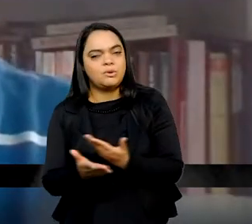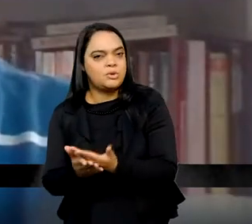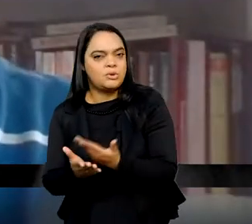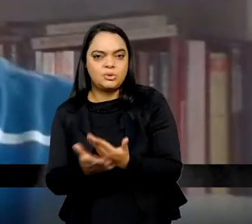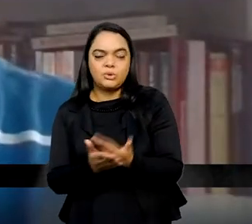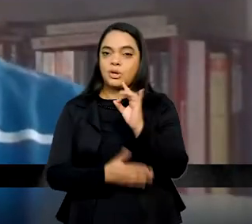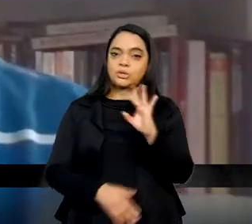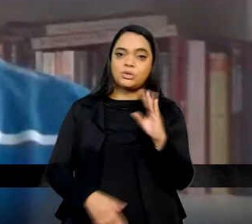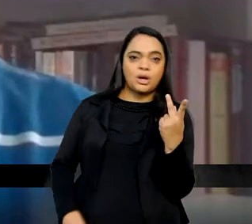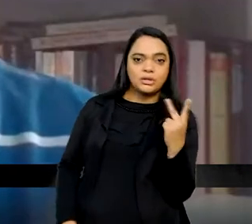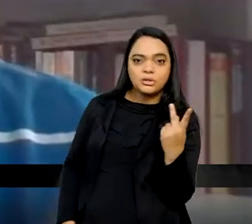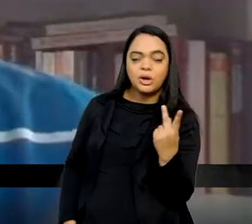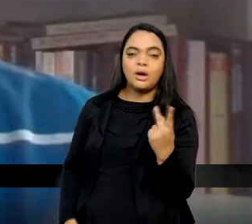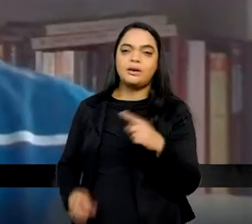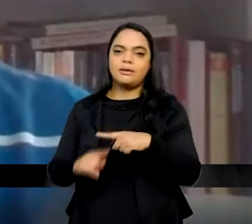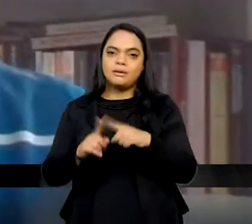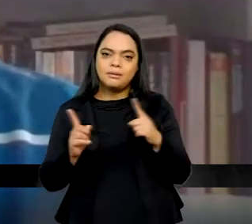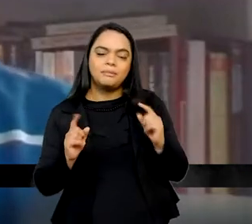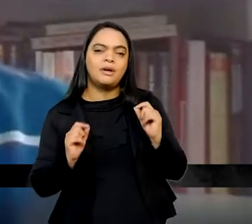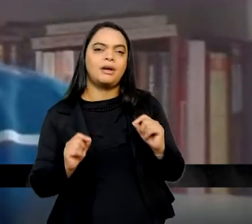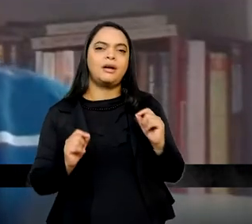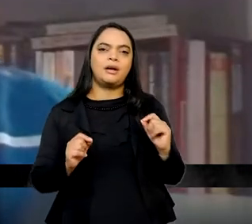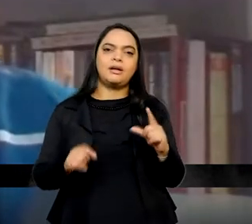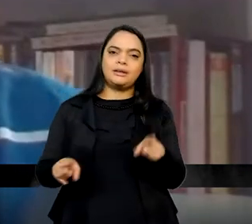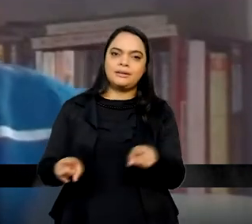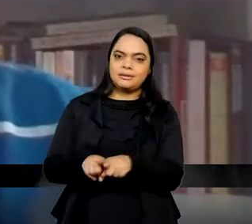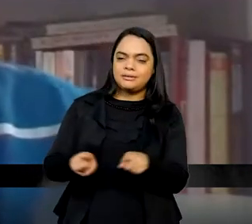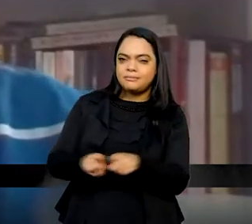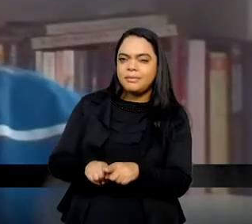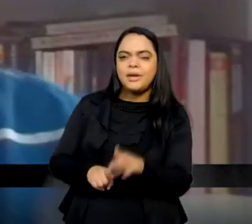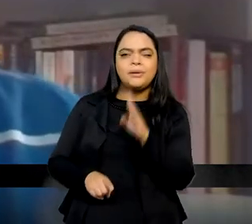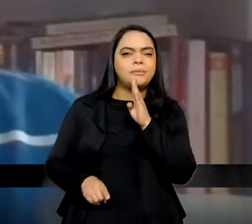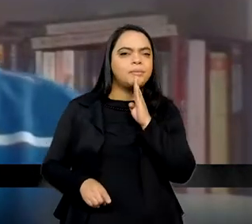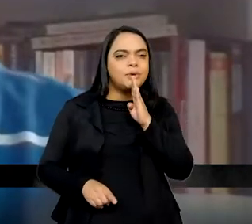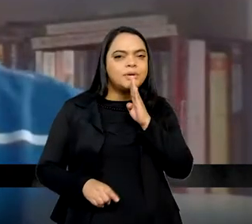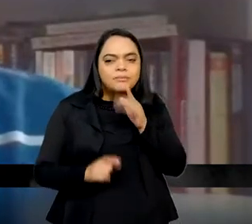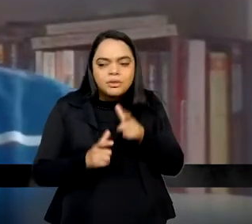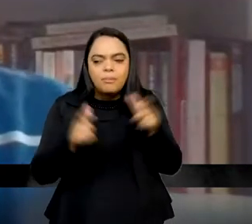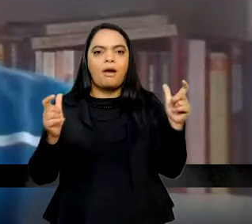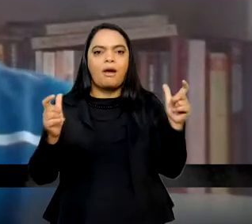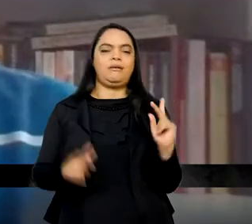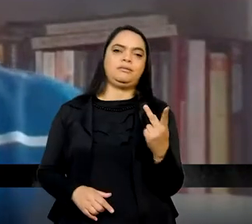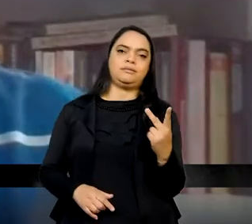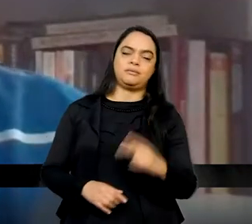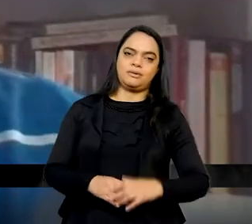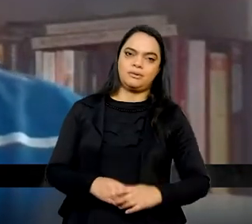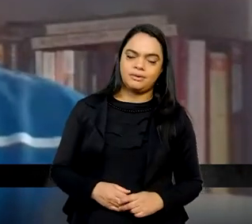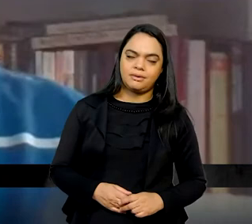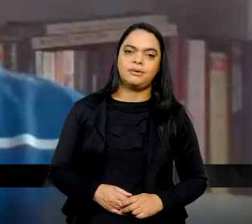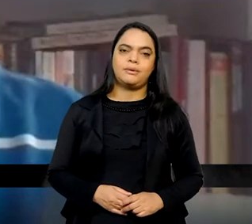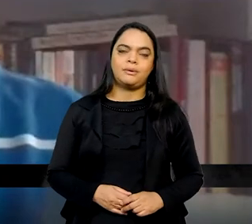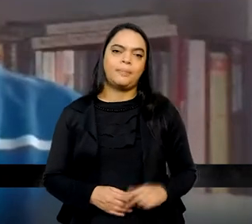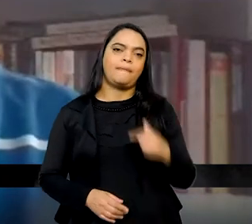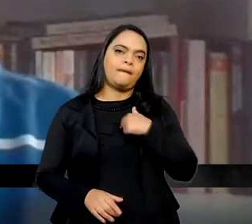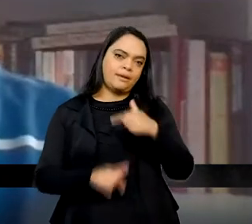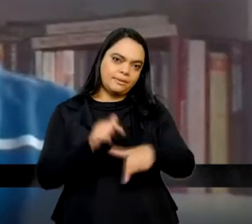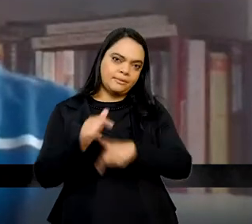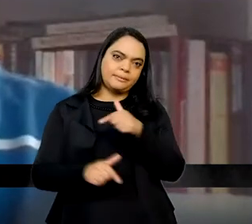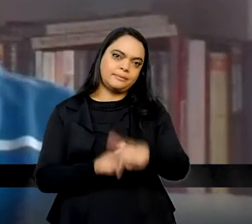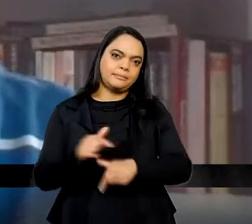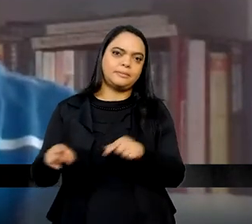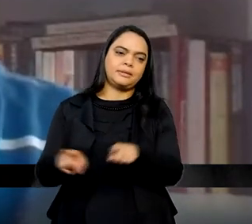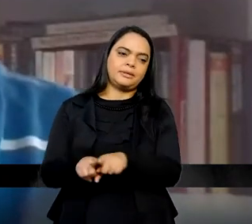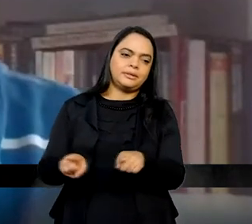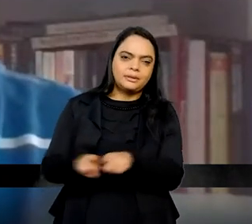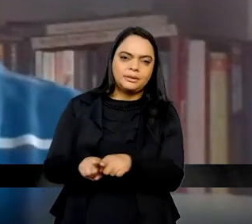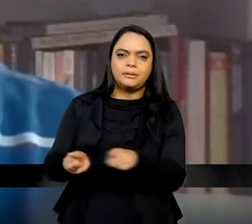pequenas histórias, mas ela estava inserida dentro dessa grande história. Então, você vê que mais tarde, no mestrado, eu trabalhei com o movimento